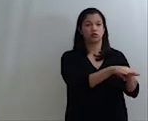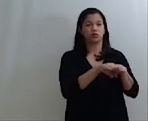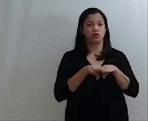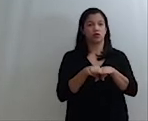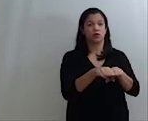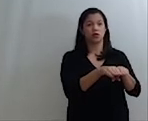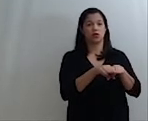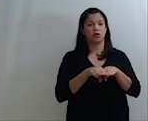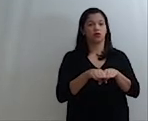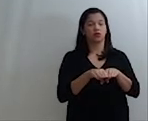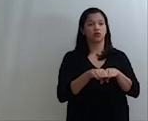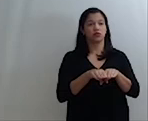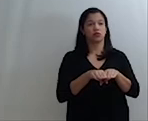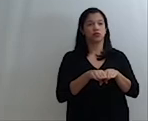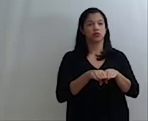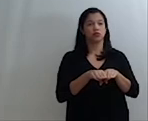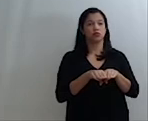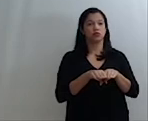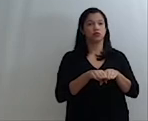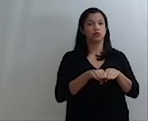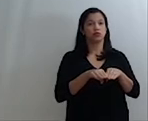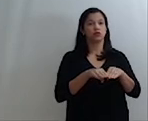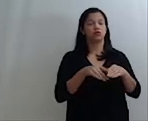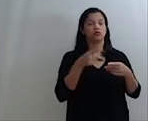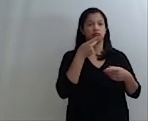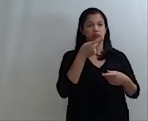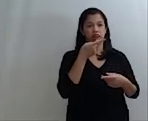unanimidade Vamos à sustentações